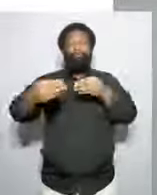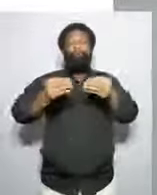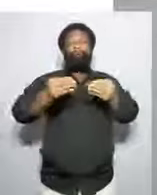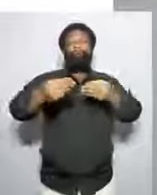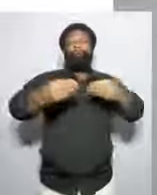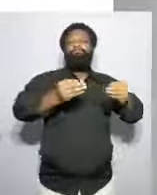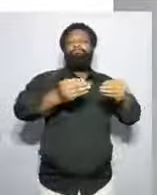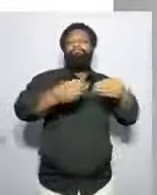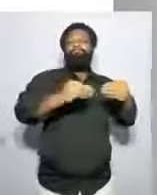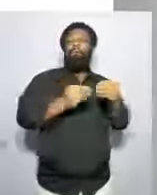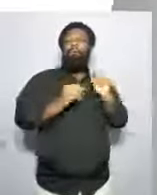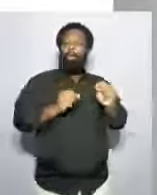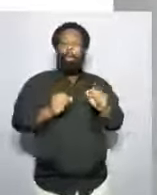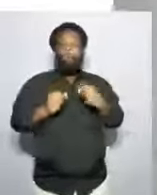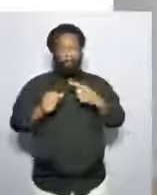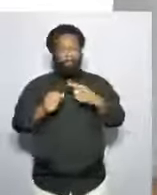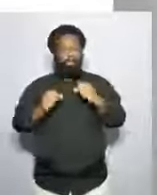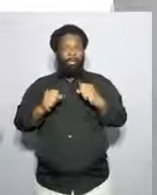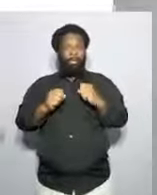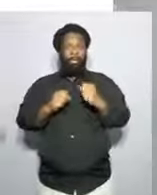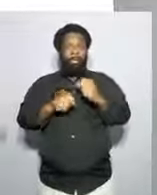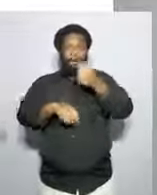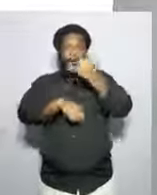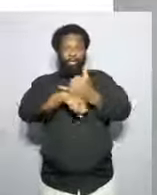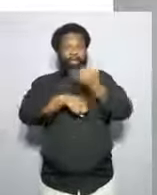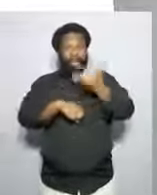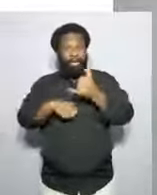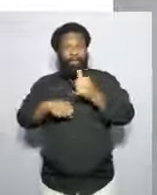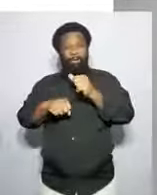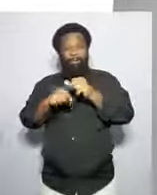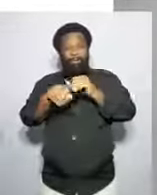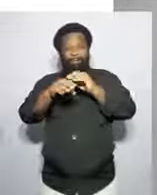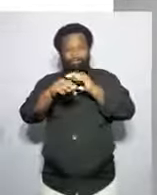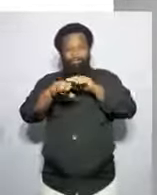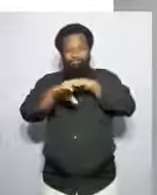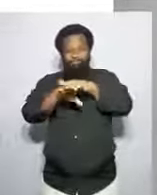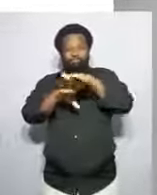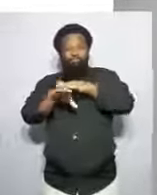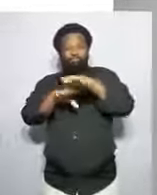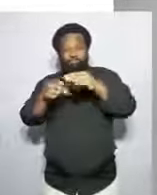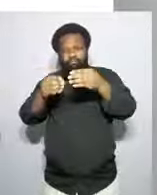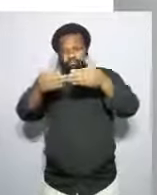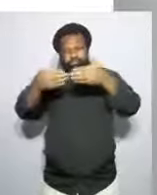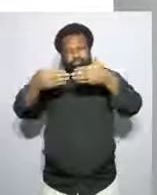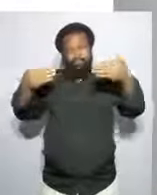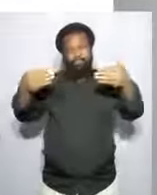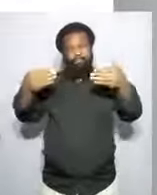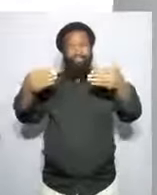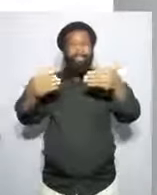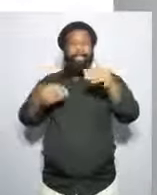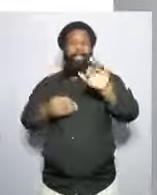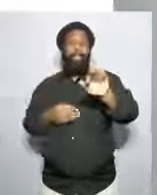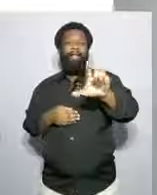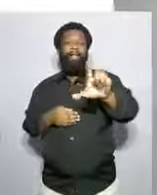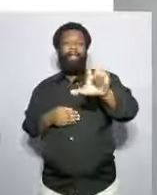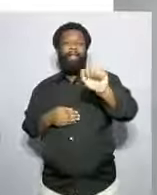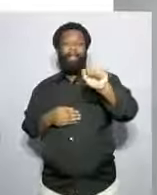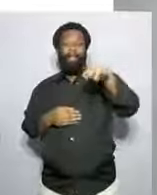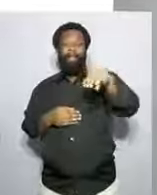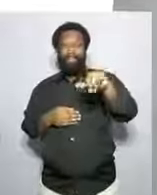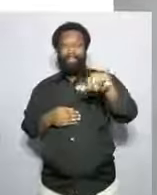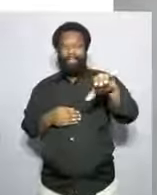gente consegue transformar os metais em lâminas. Isso o Rutherford fez naquele experimento que nós comentamos.